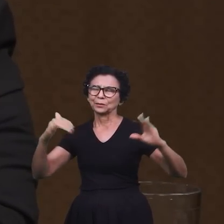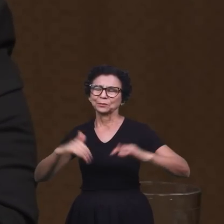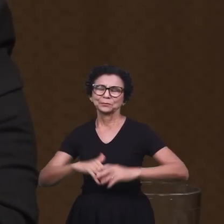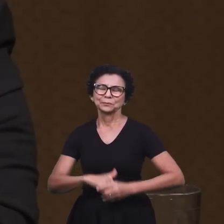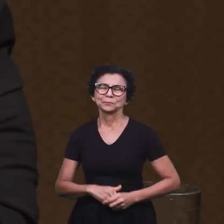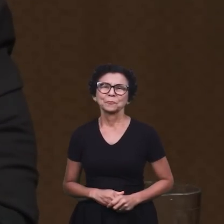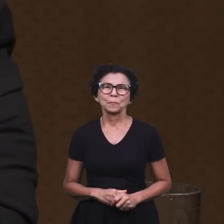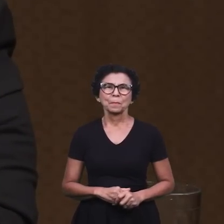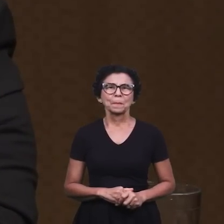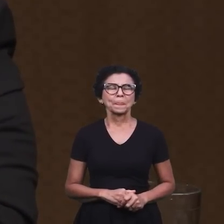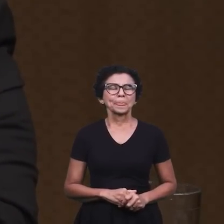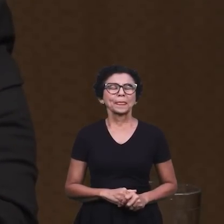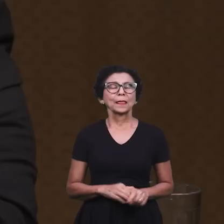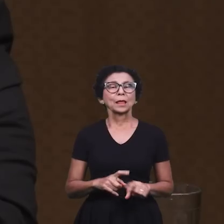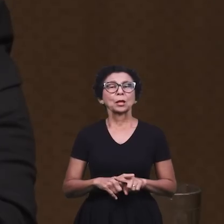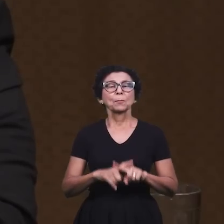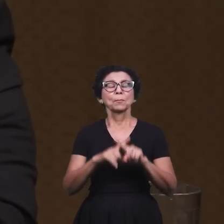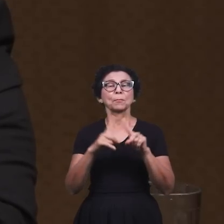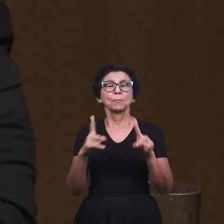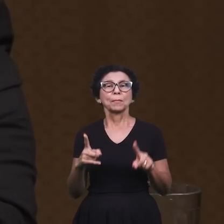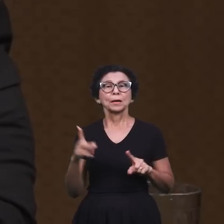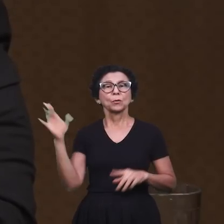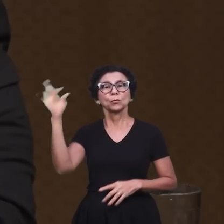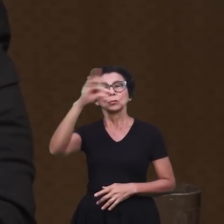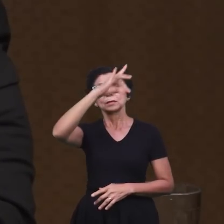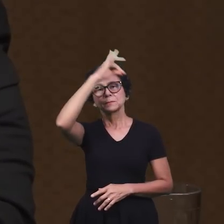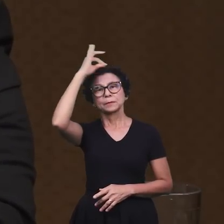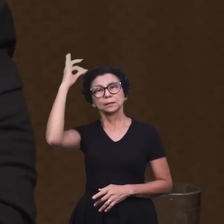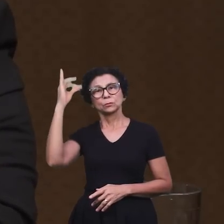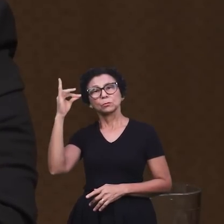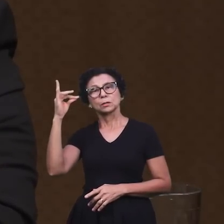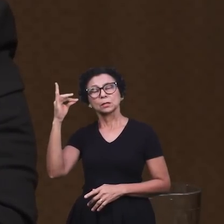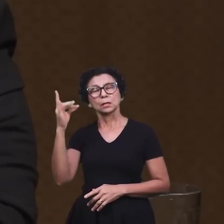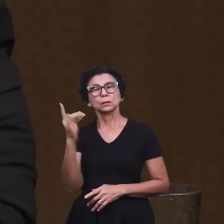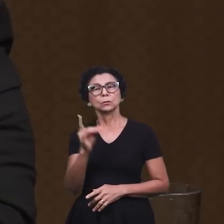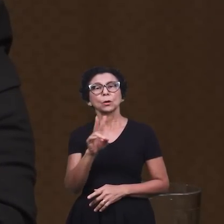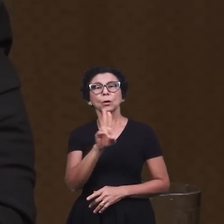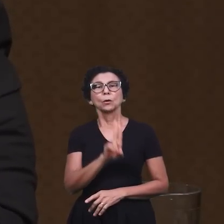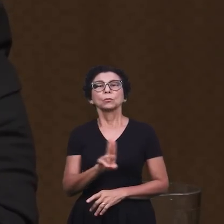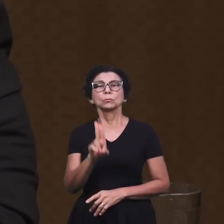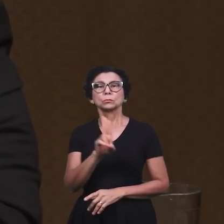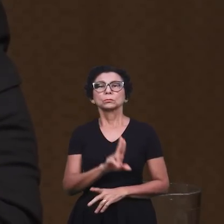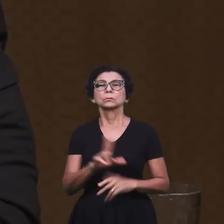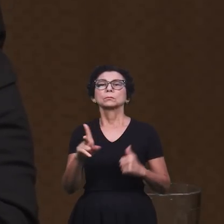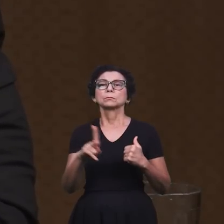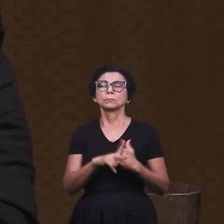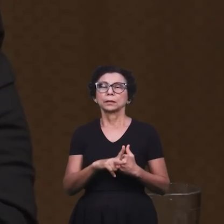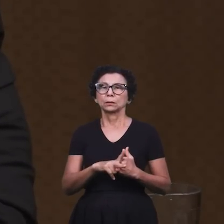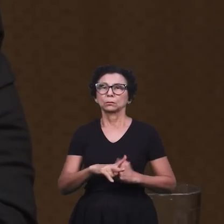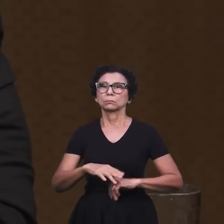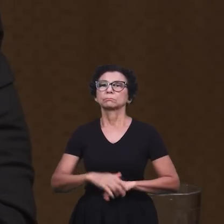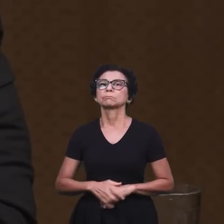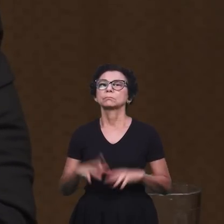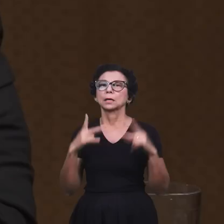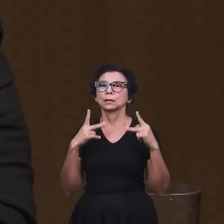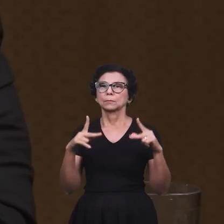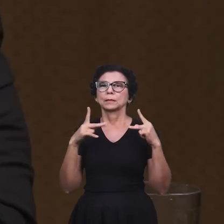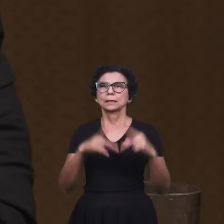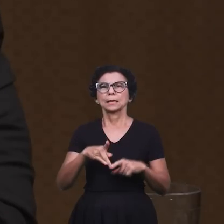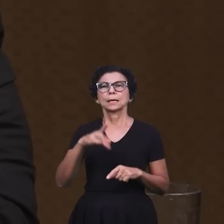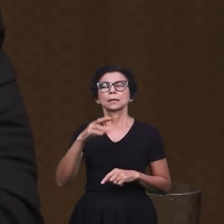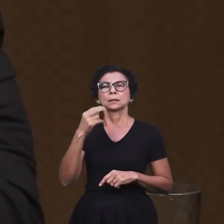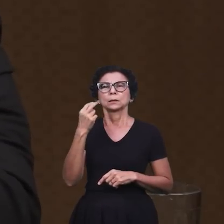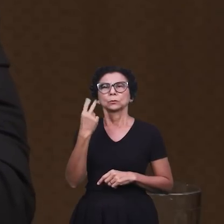que o Espírito Santo deu a ele, e usando ele para entregar as duas primeiras grandes mensagens da igreja após o Pentecostes